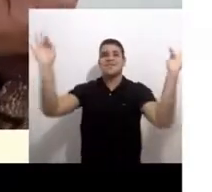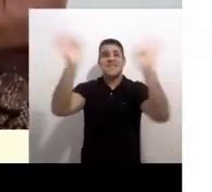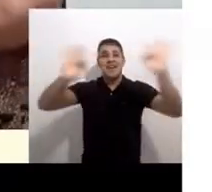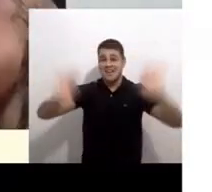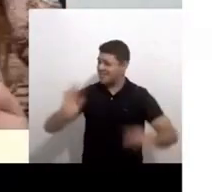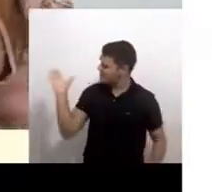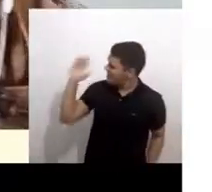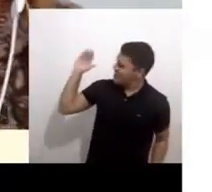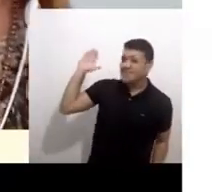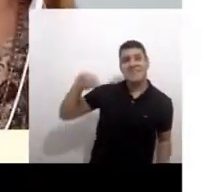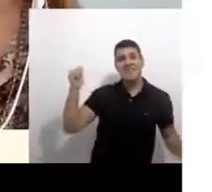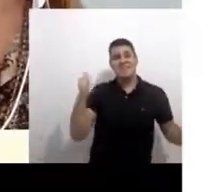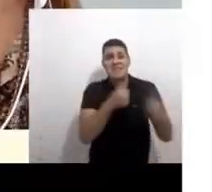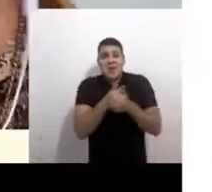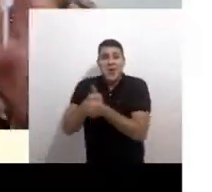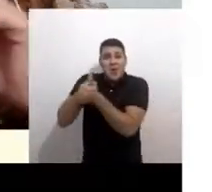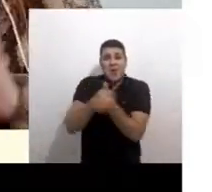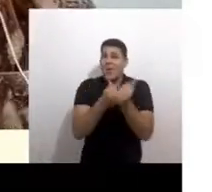da